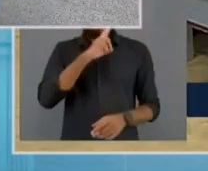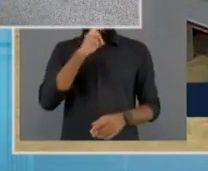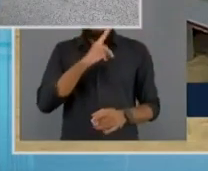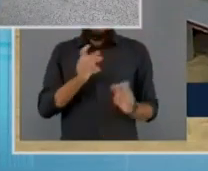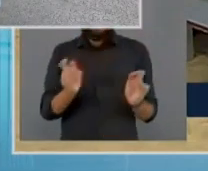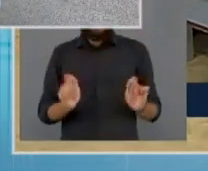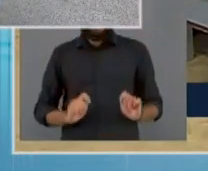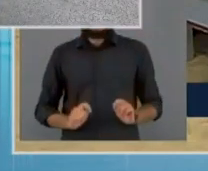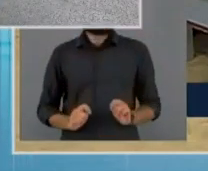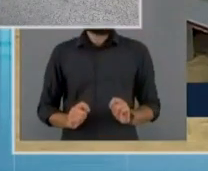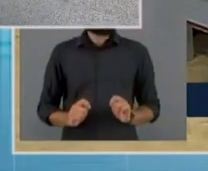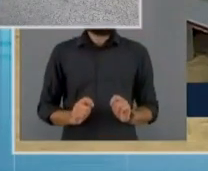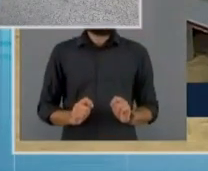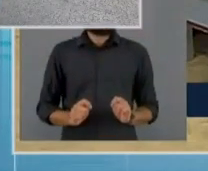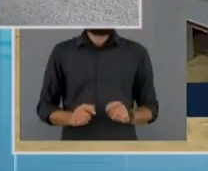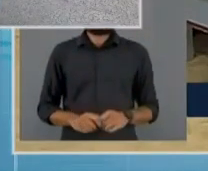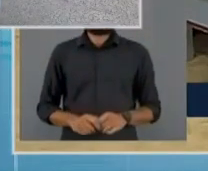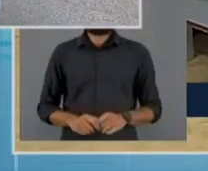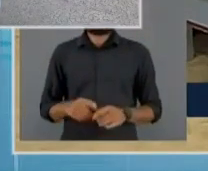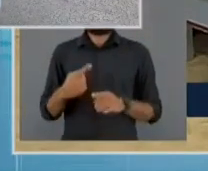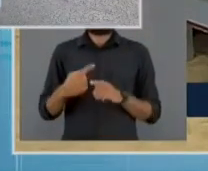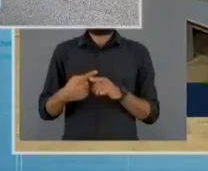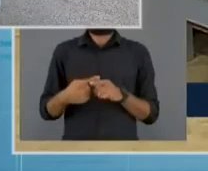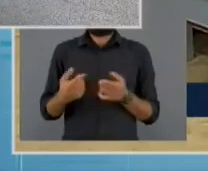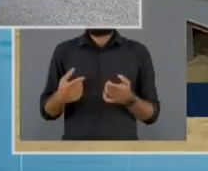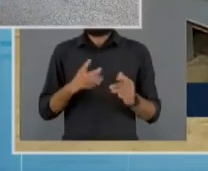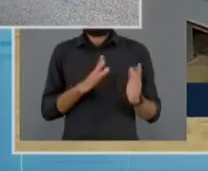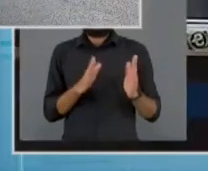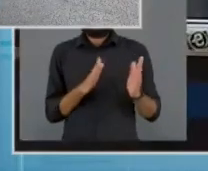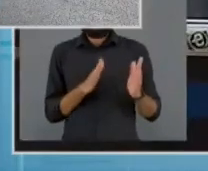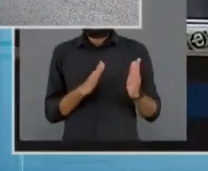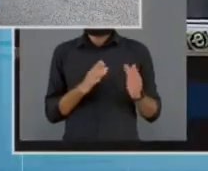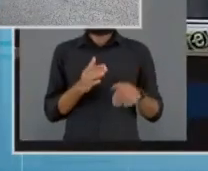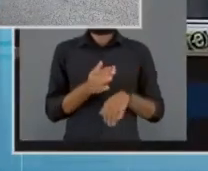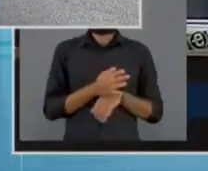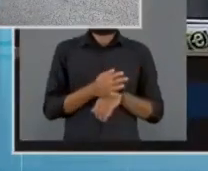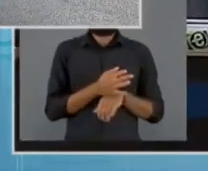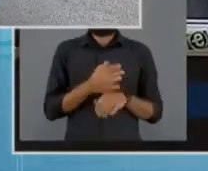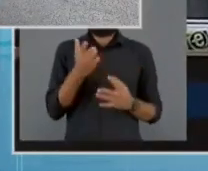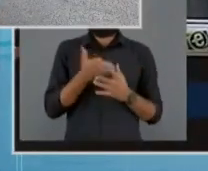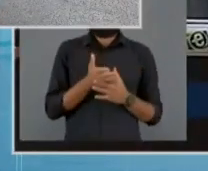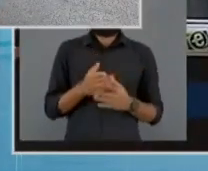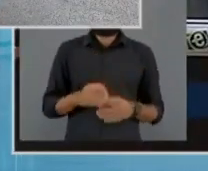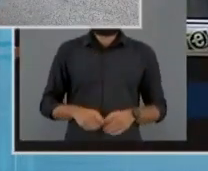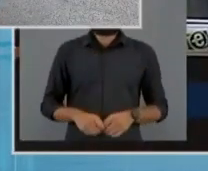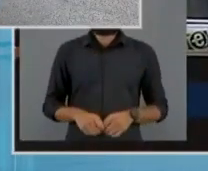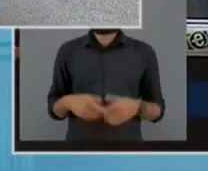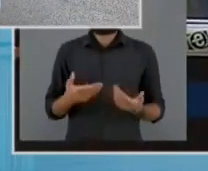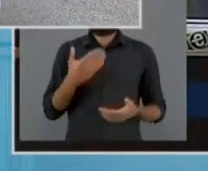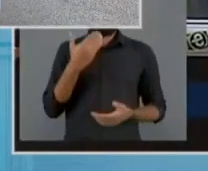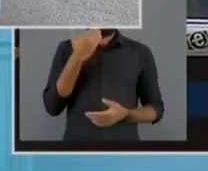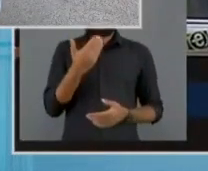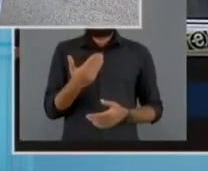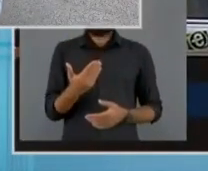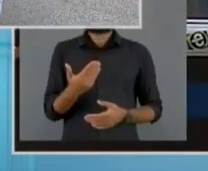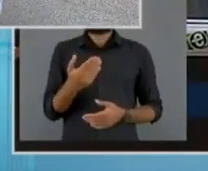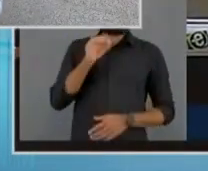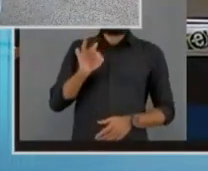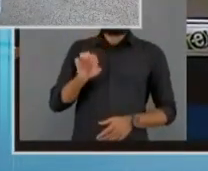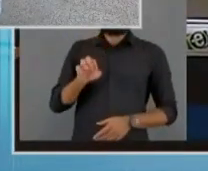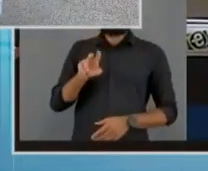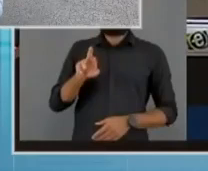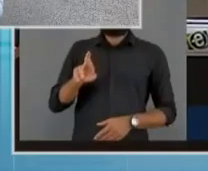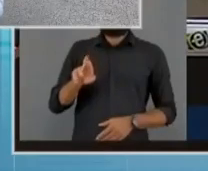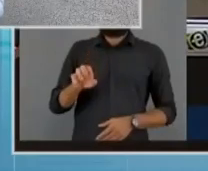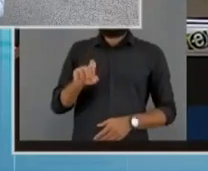país, CNI, CNA e CNC, para discutir exatamente quais as demandas, o que se pode avançar